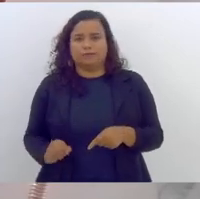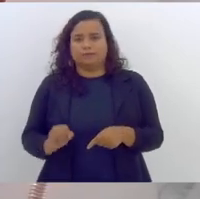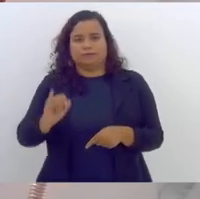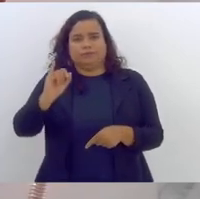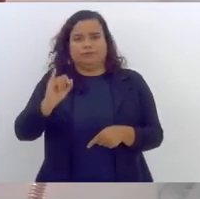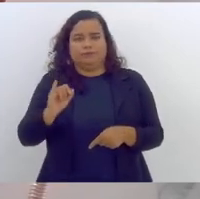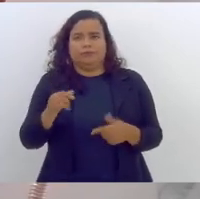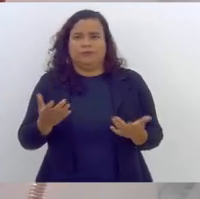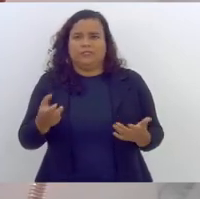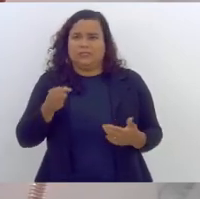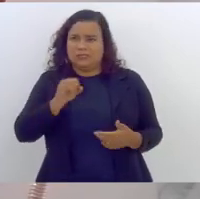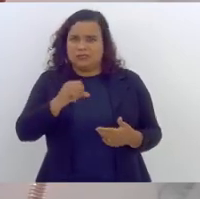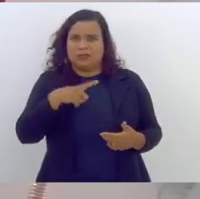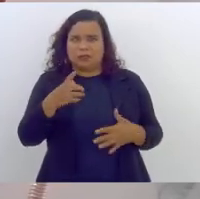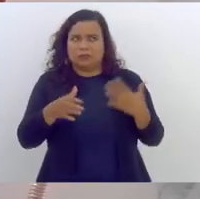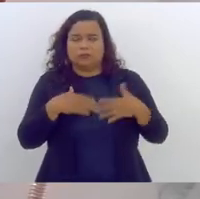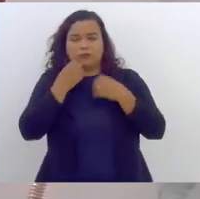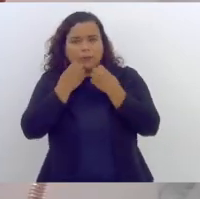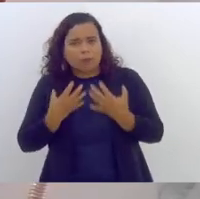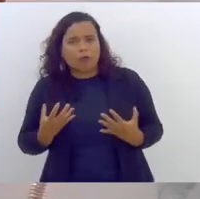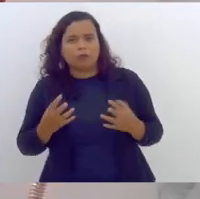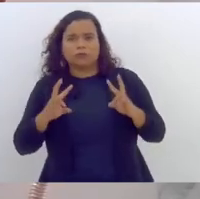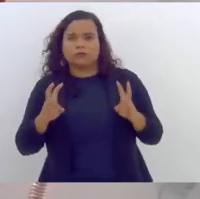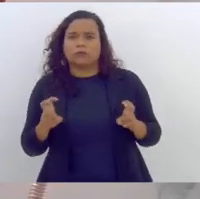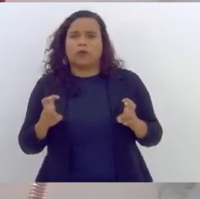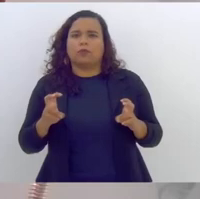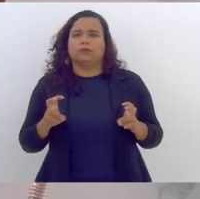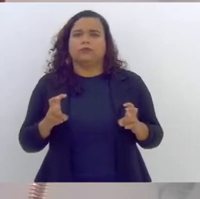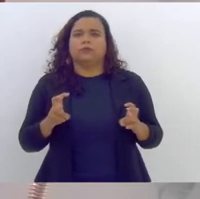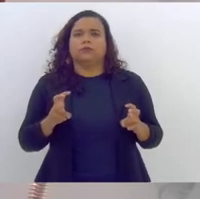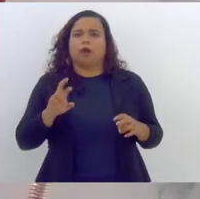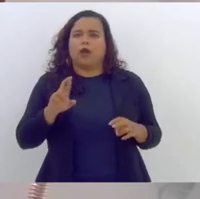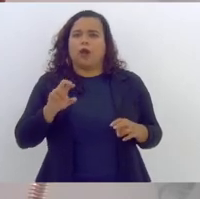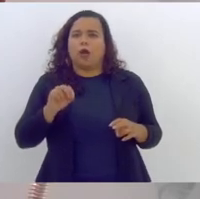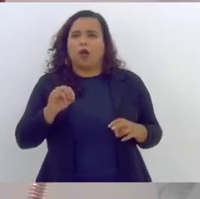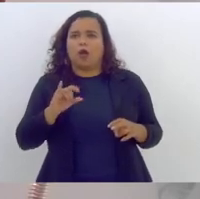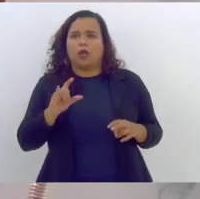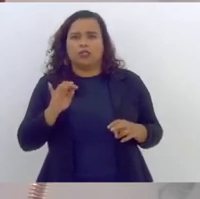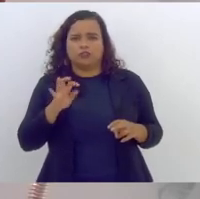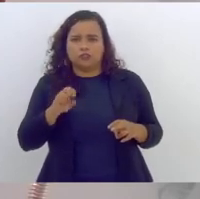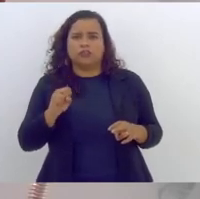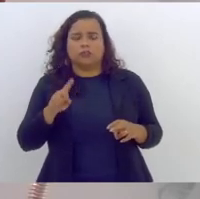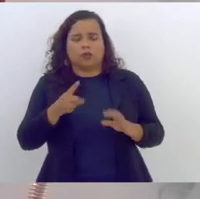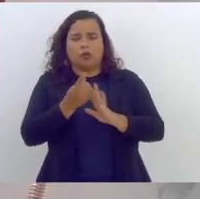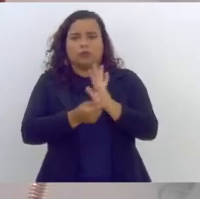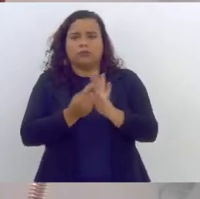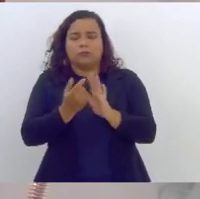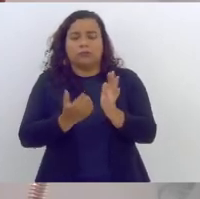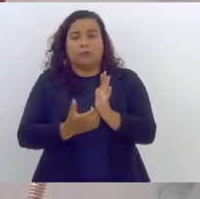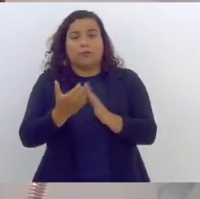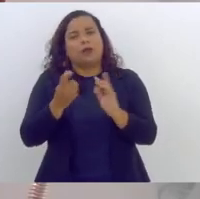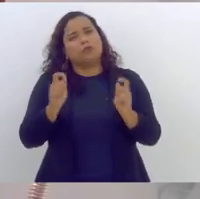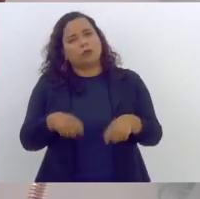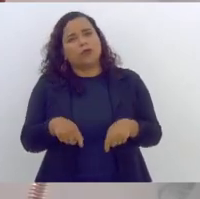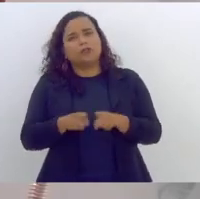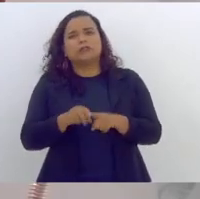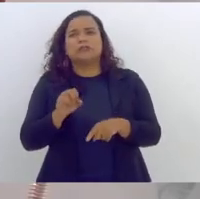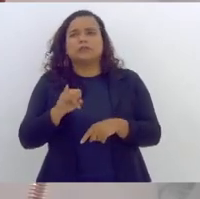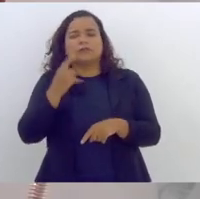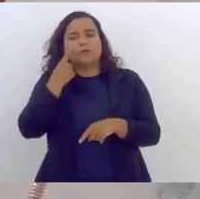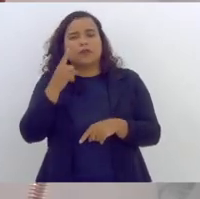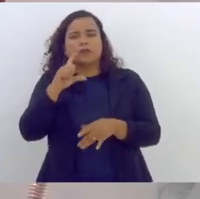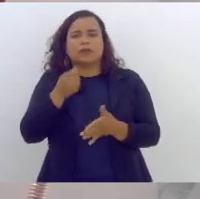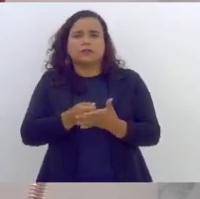se a gente tiver uma boa surpresa em relação aos royalties esse orçamento ainda pode ser maior se tiver a uma decisão